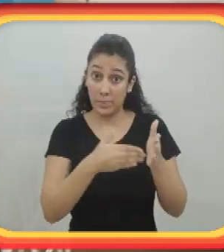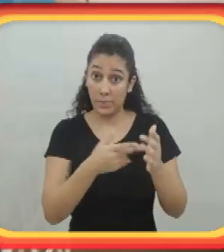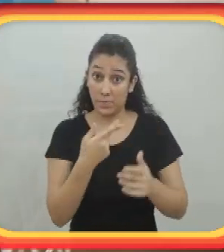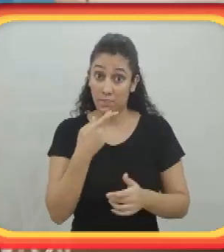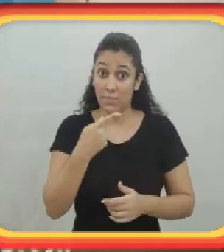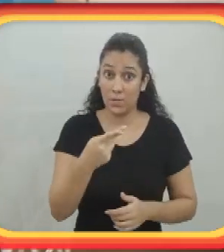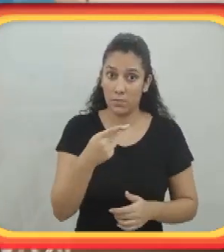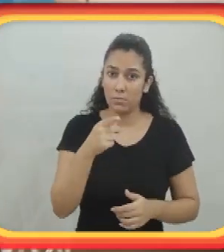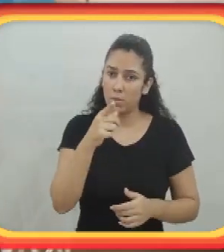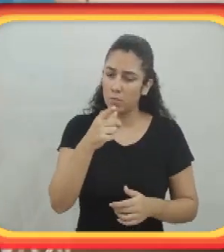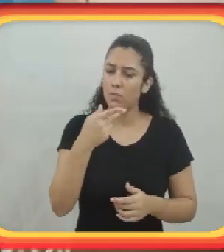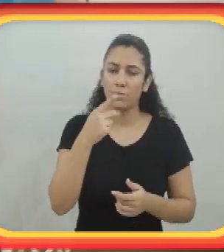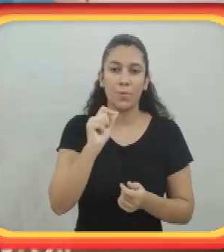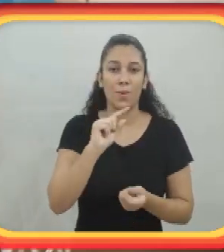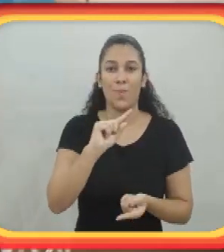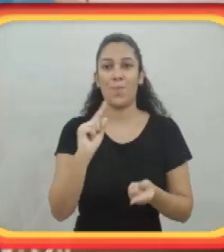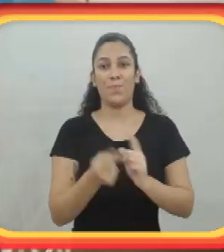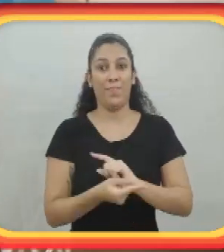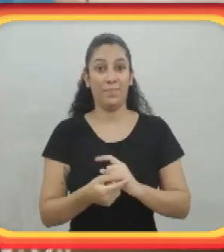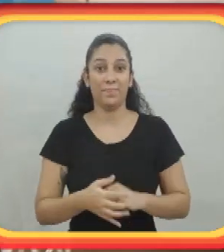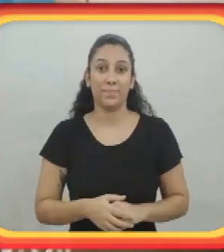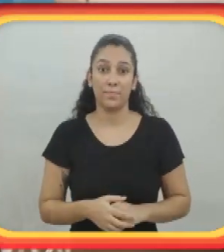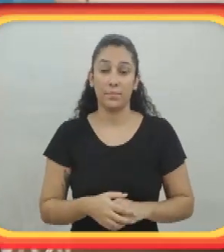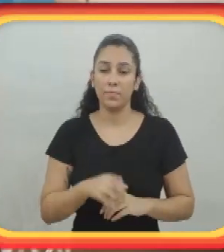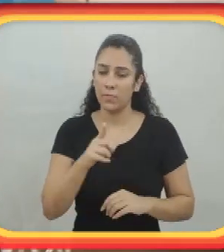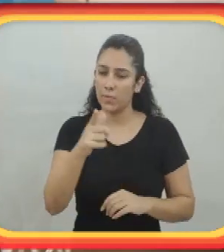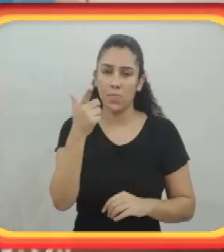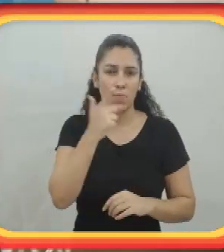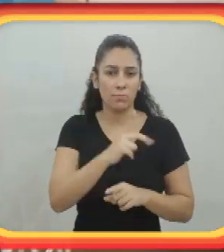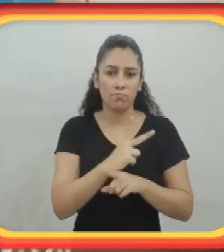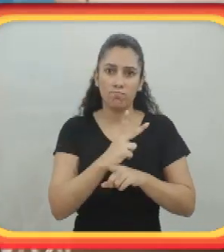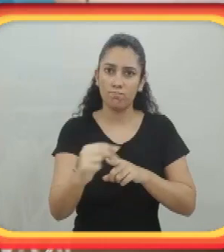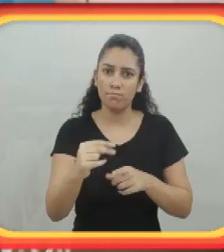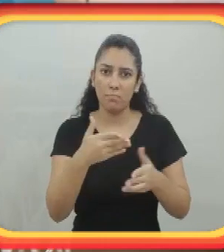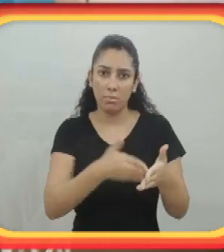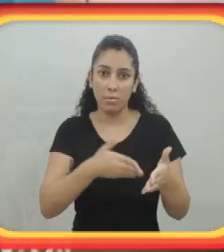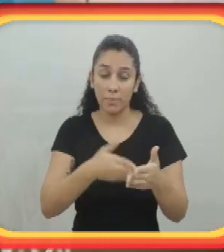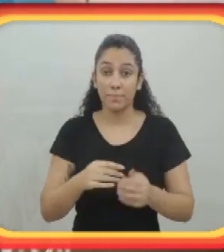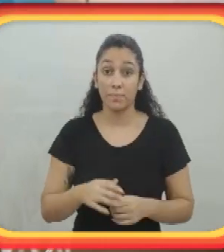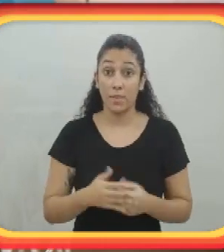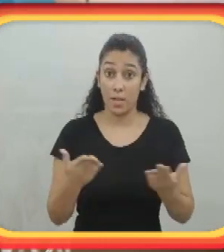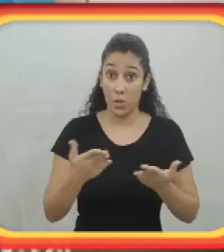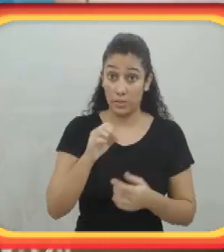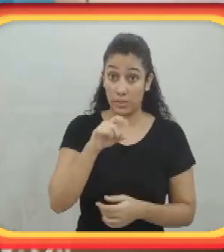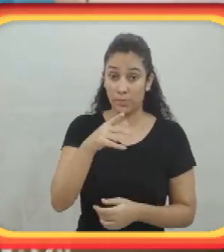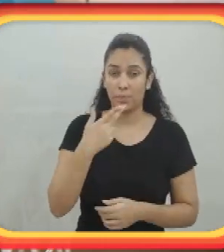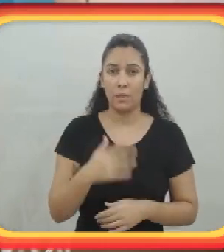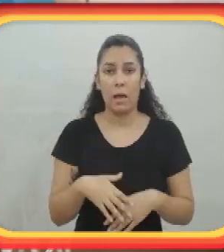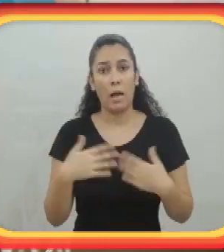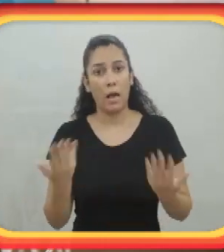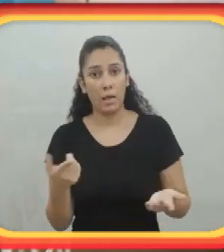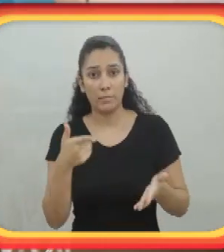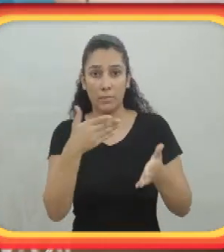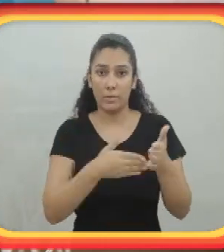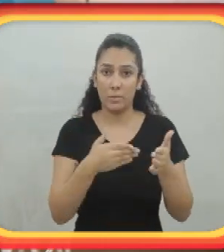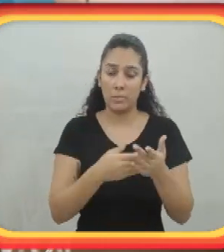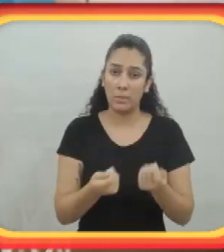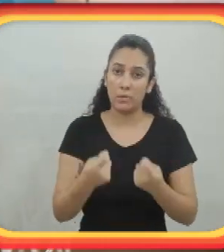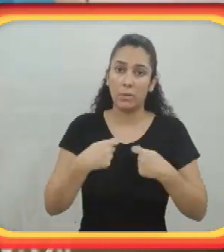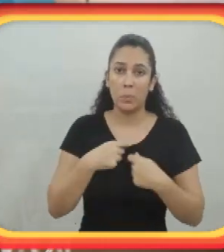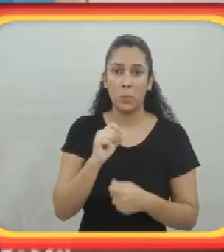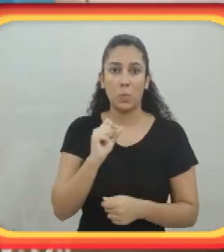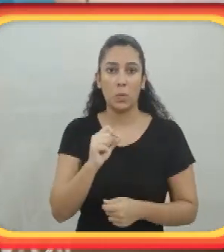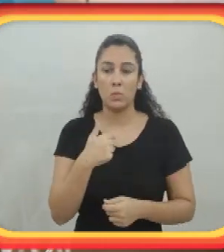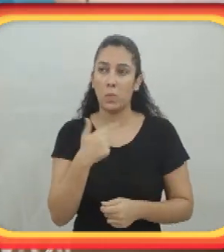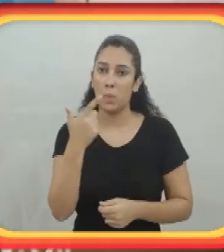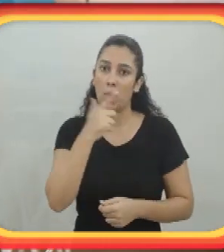você vai superar essa limitação. Agora, se você falar, a limitação está me dizendo que eu não vou conseguir, então você não